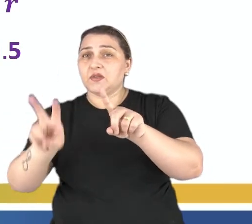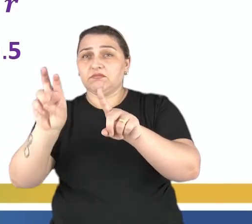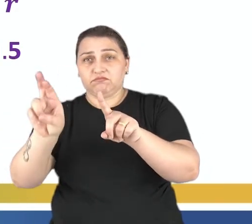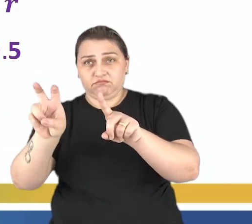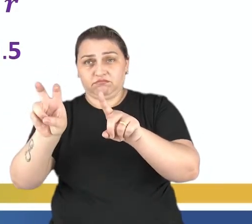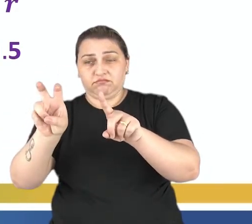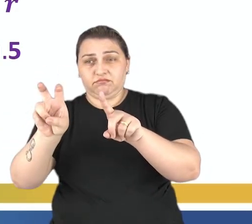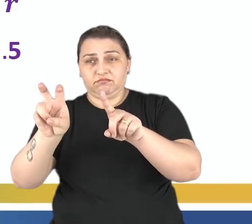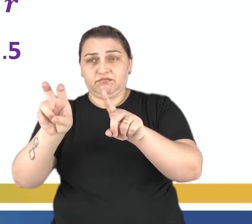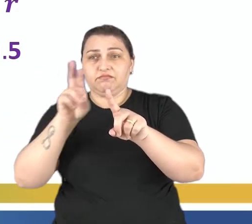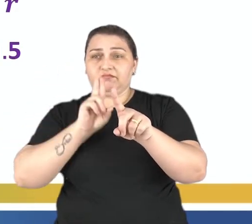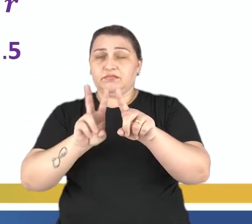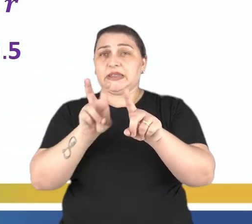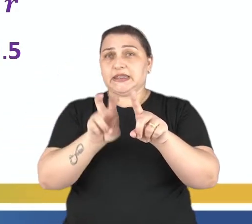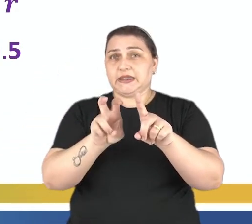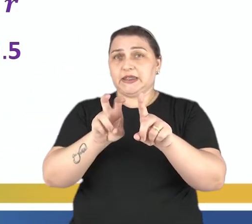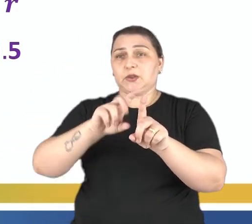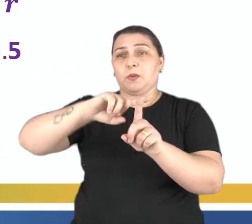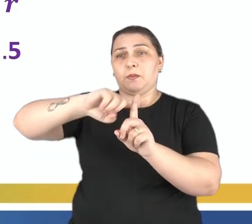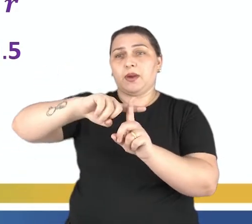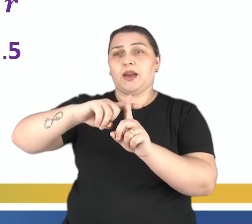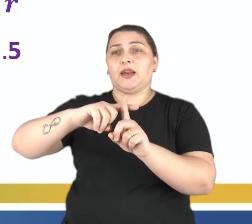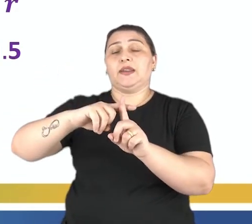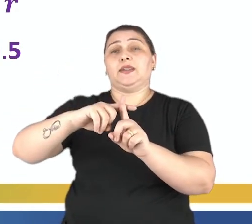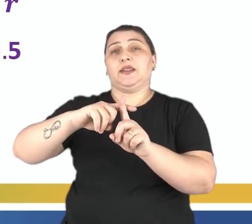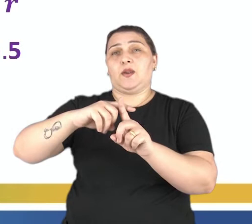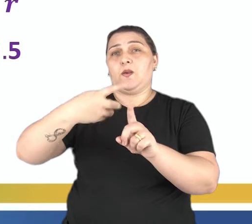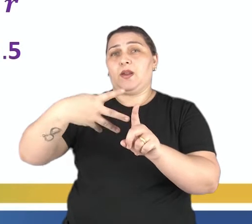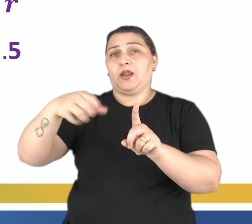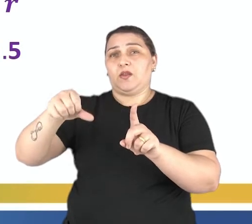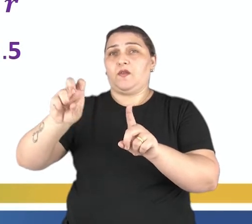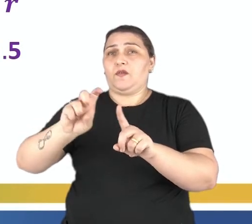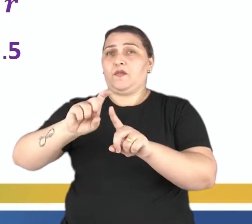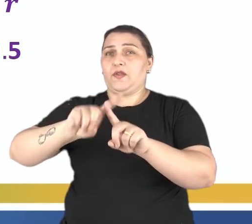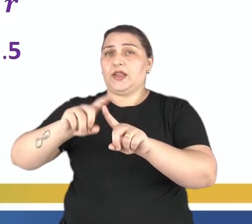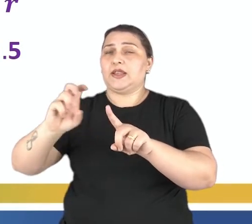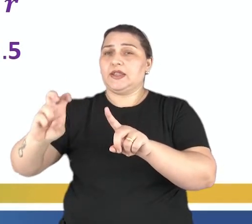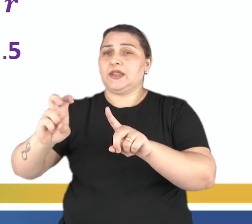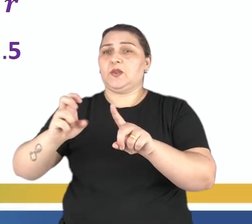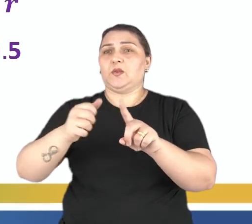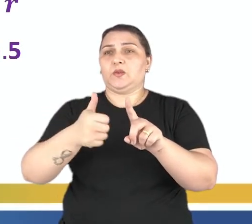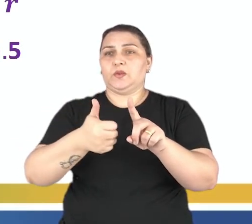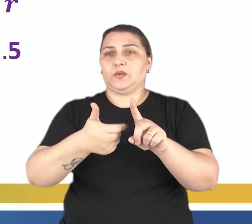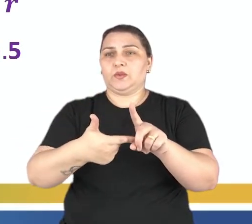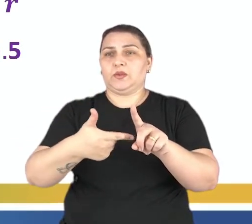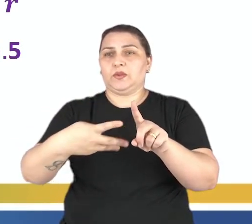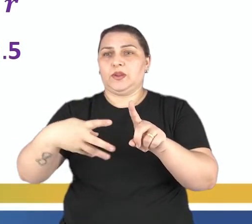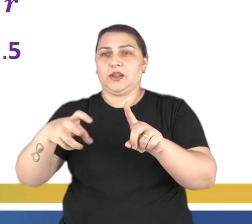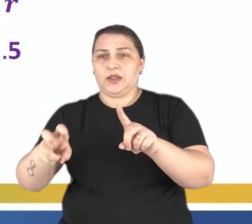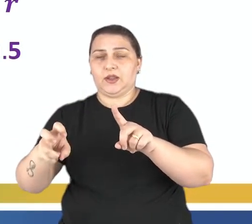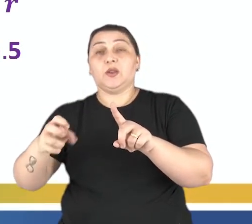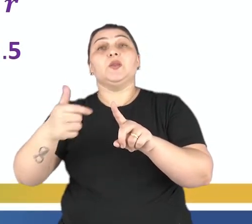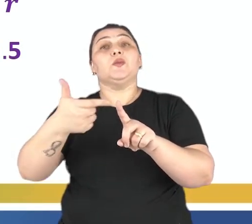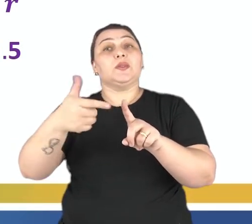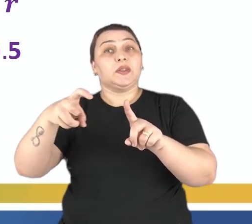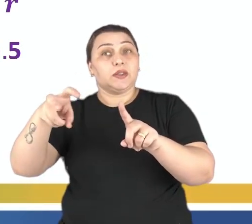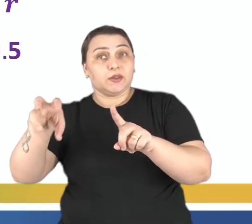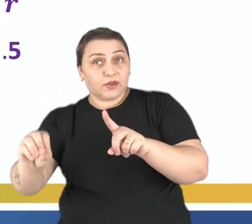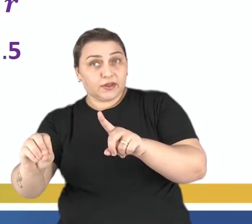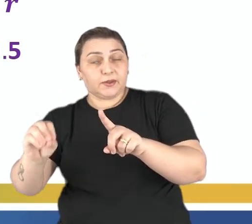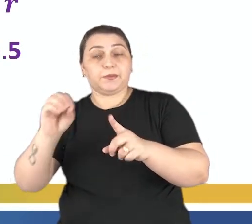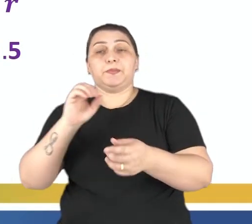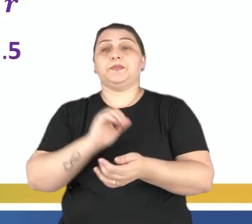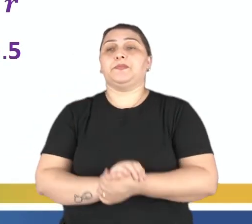5. Repetimos o 5, 49 vezes 5, 45. 45 mais 5,